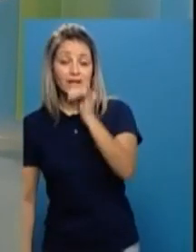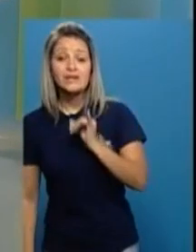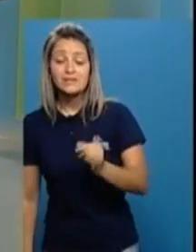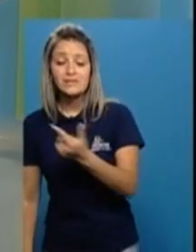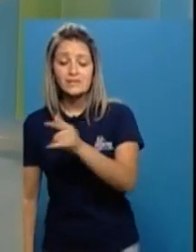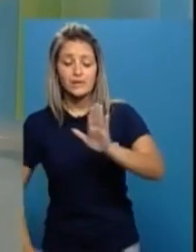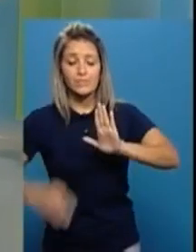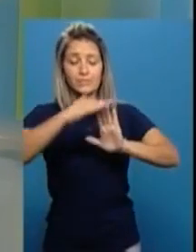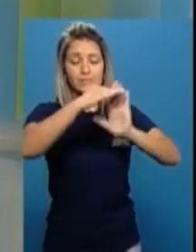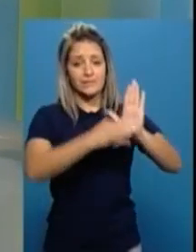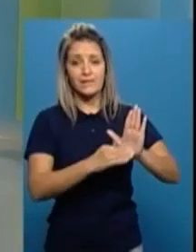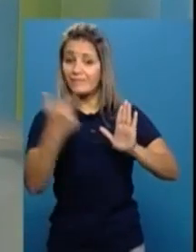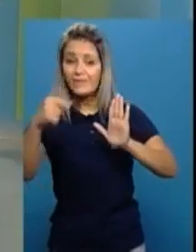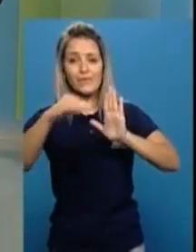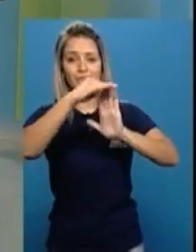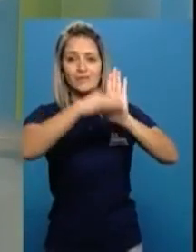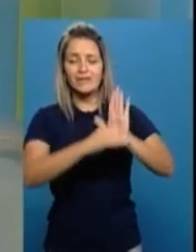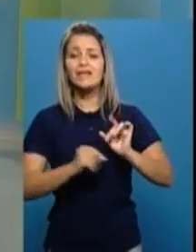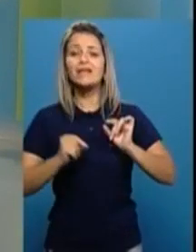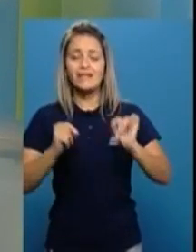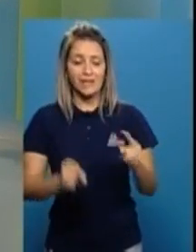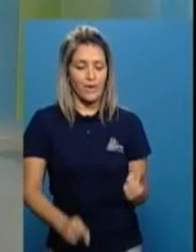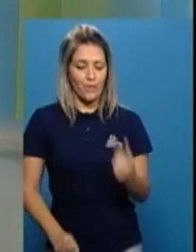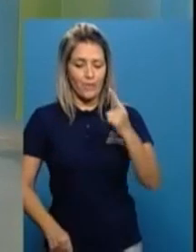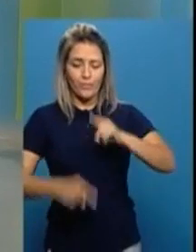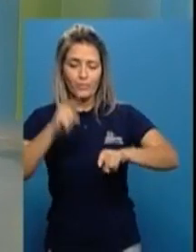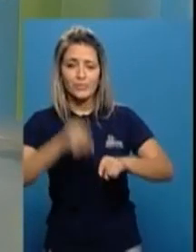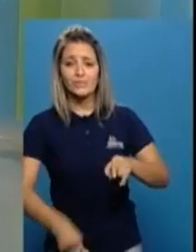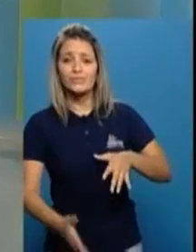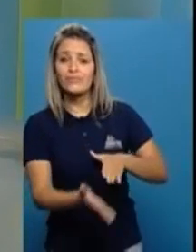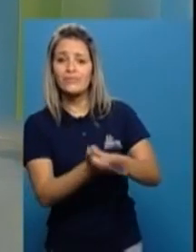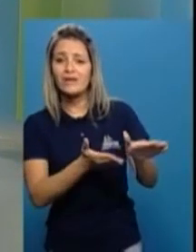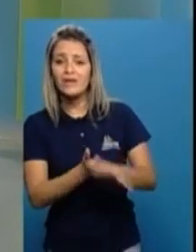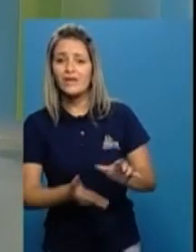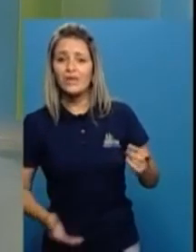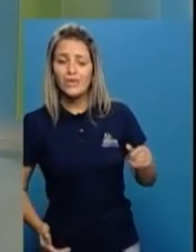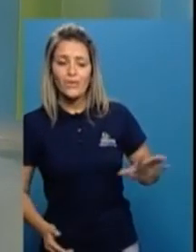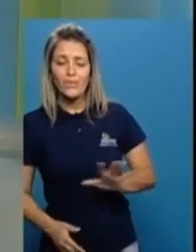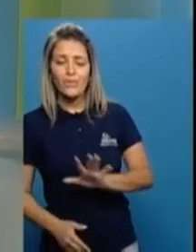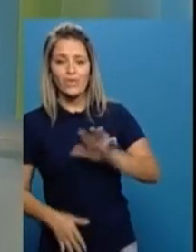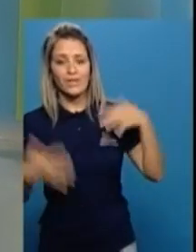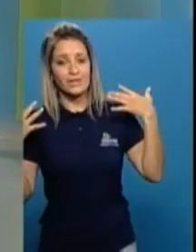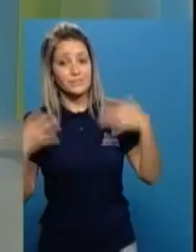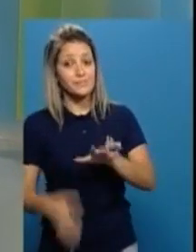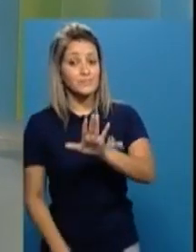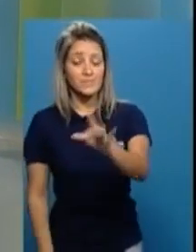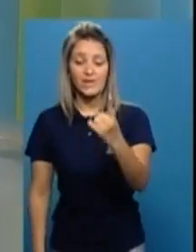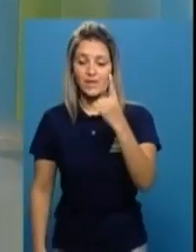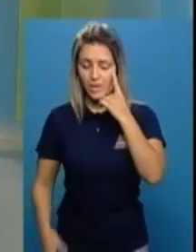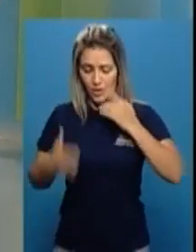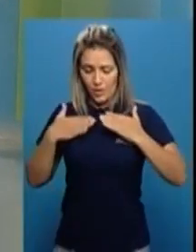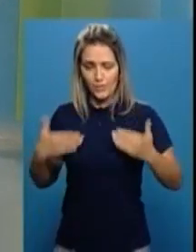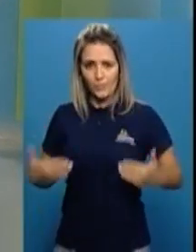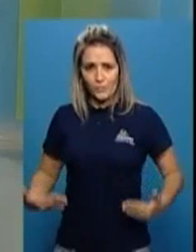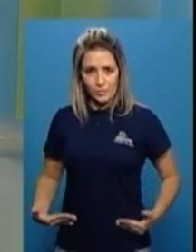dos produtos gera um alto custo de produção. Claro, quando você manda fazer um vestido, normalmente ele